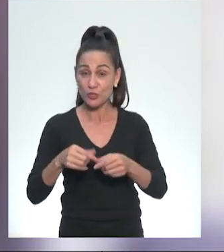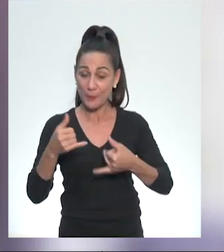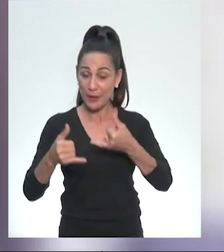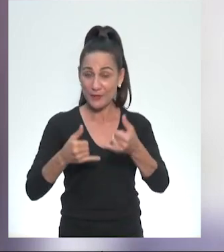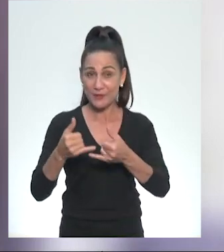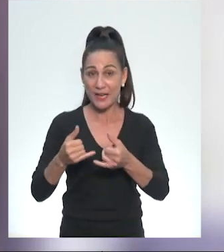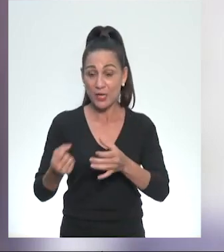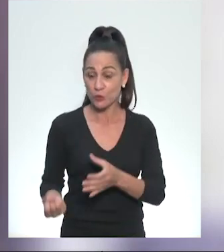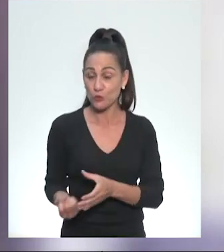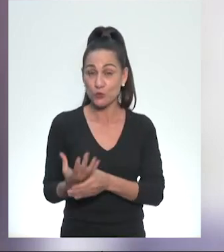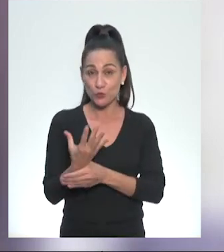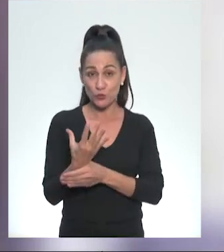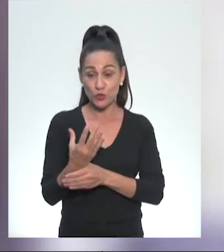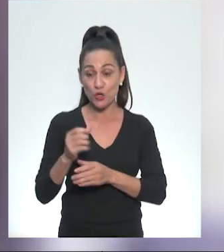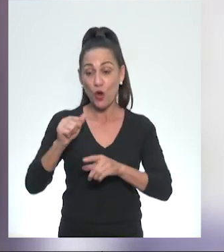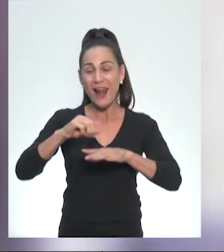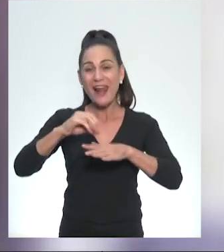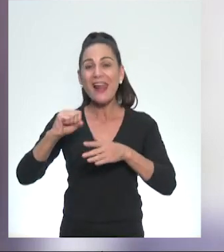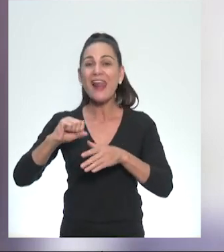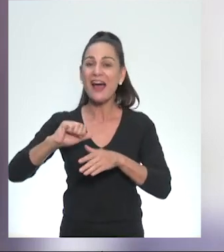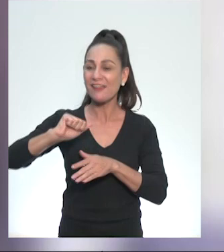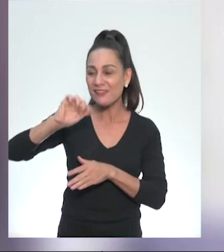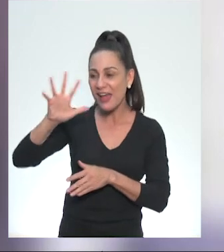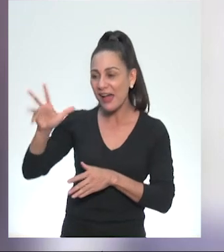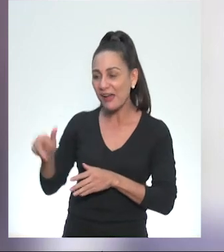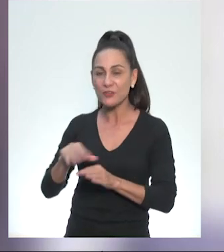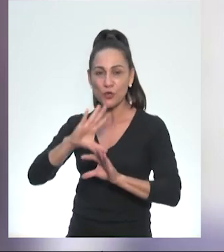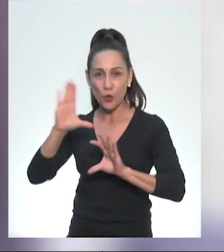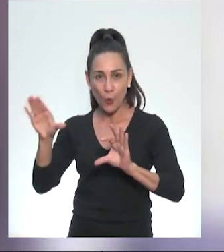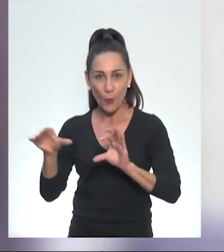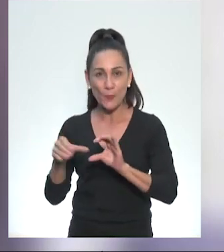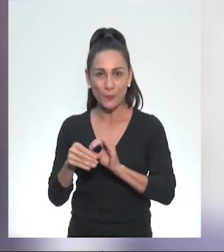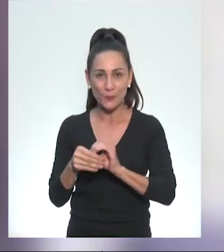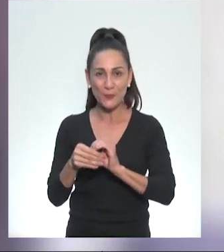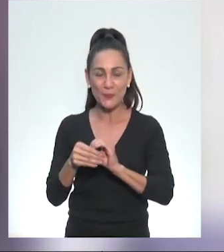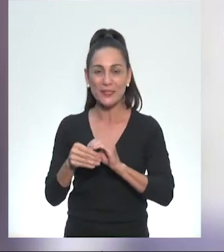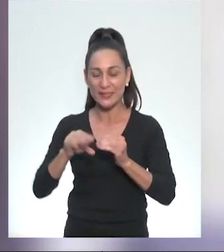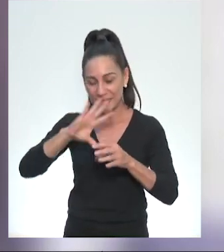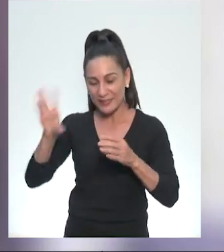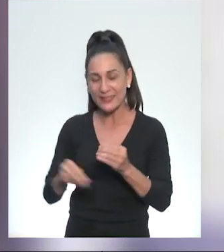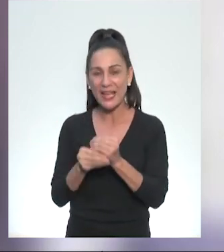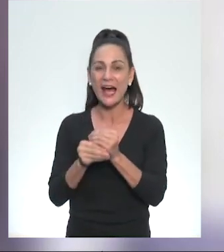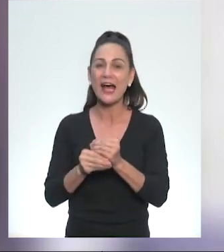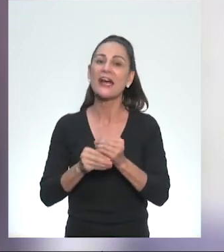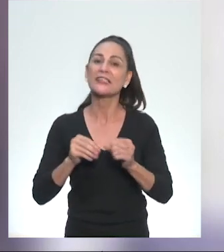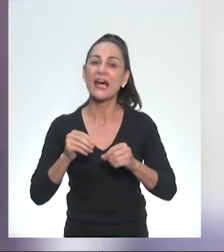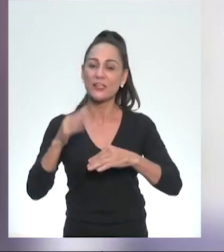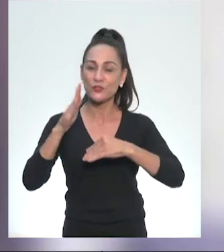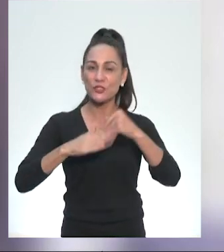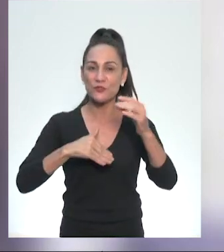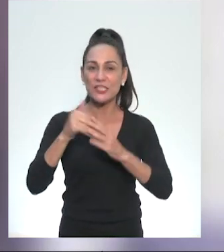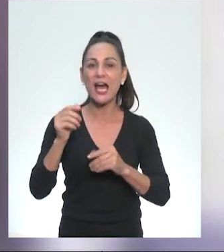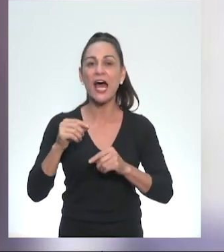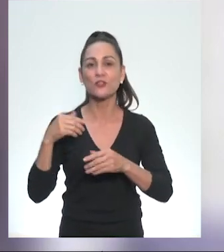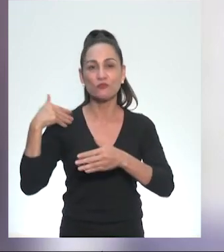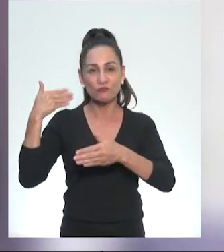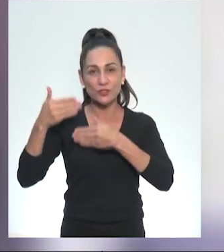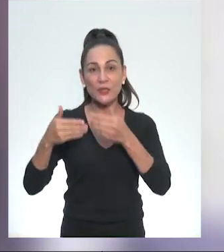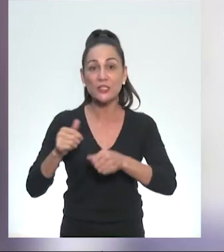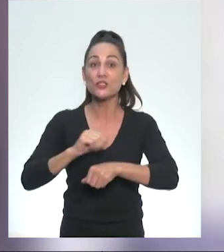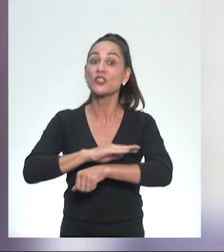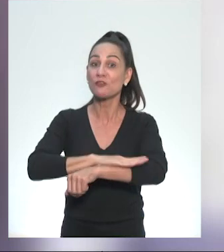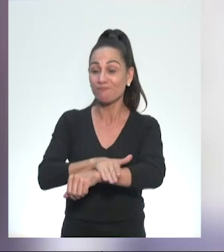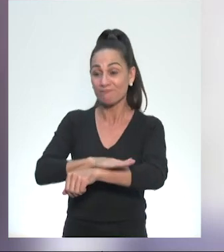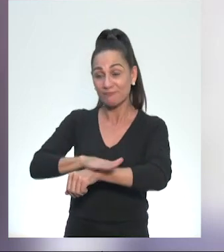Originários da África. Hoje, para complementar a atividade da mão na massa, vamos voltar aí alguns passos no ciclo antirracista